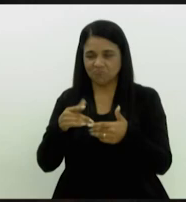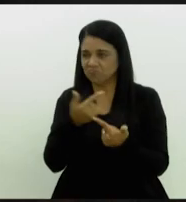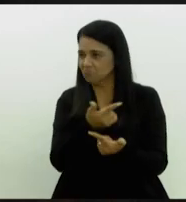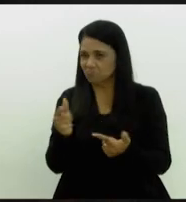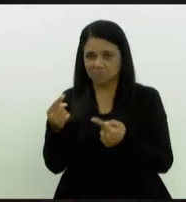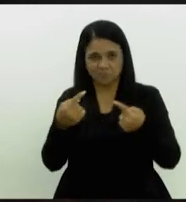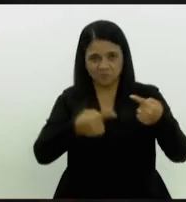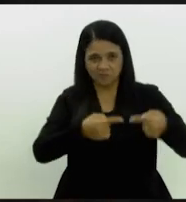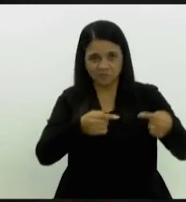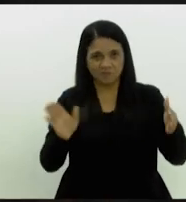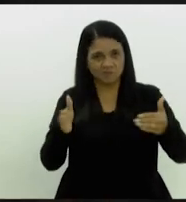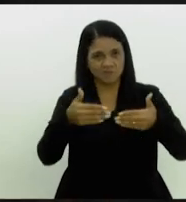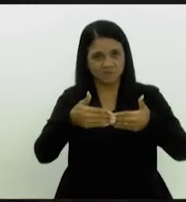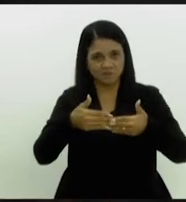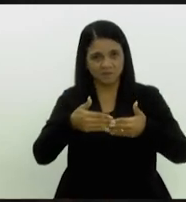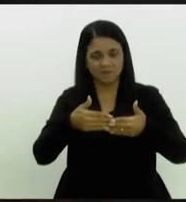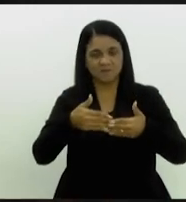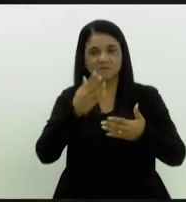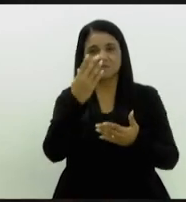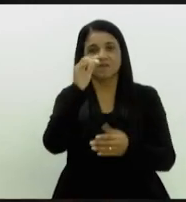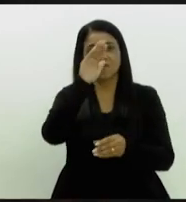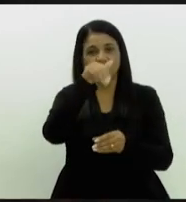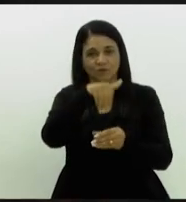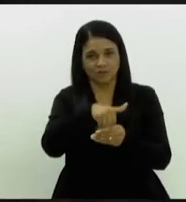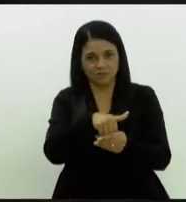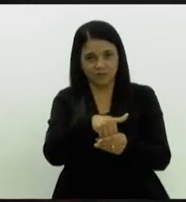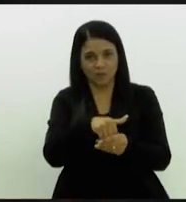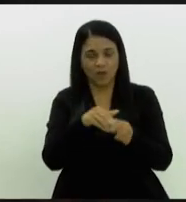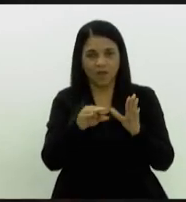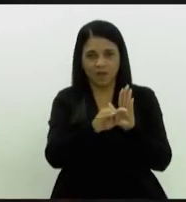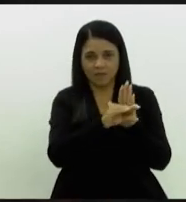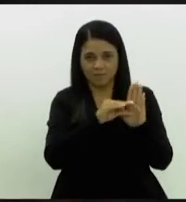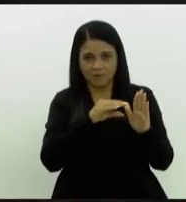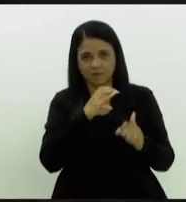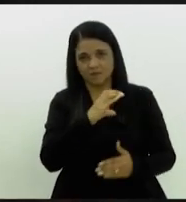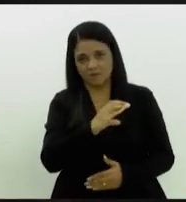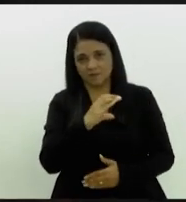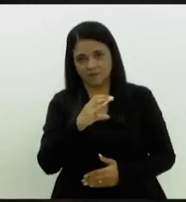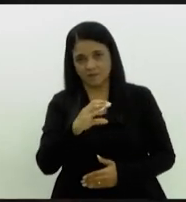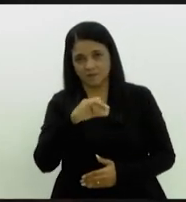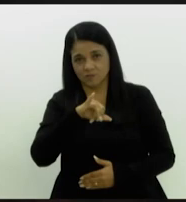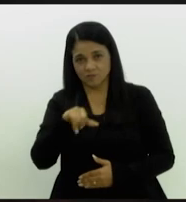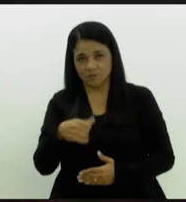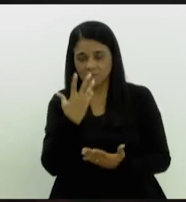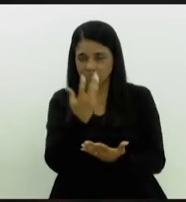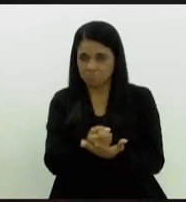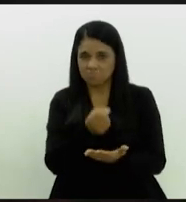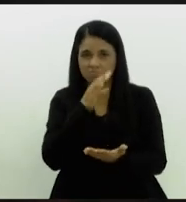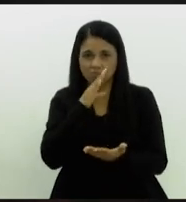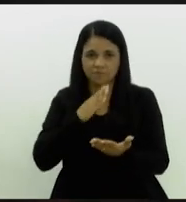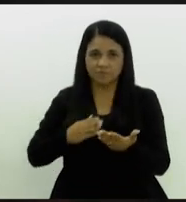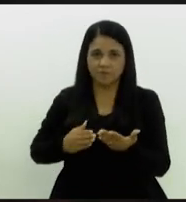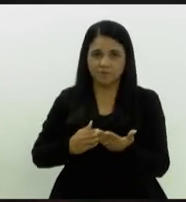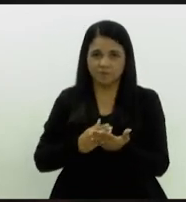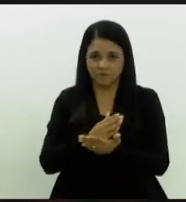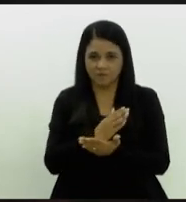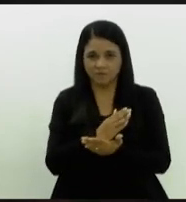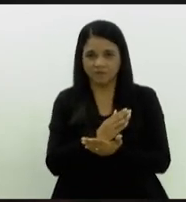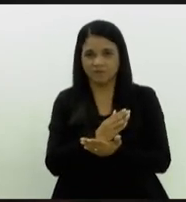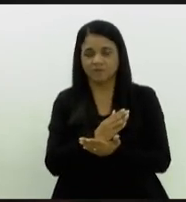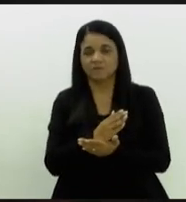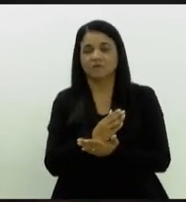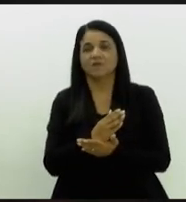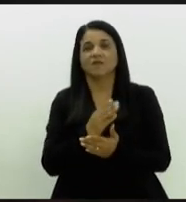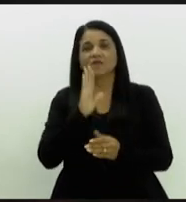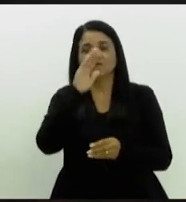queira discutir, encerrada a discussão. Em votação, a emenda da CCJ. Os senhores que aprovam, permaneçam como estão? Aprovado.